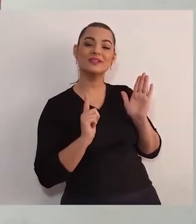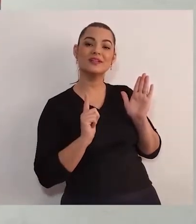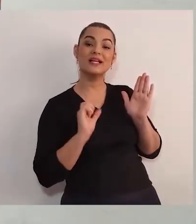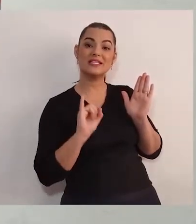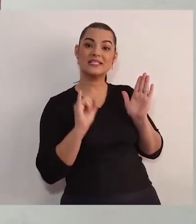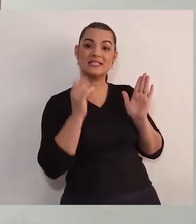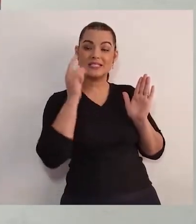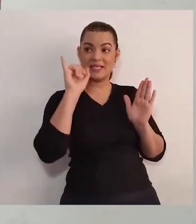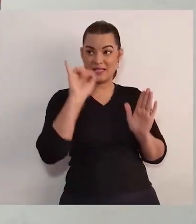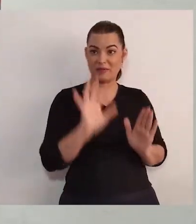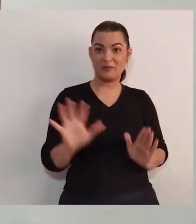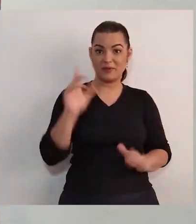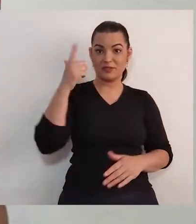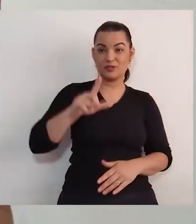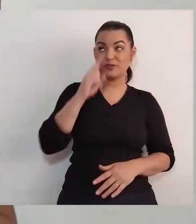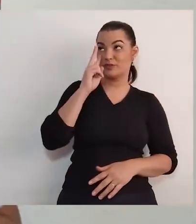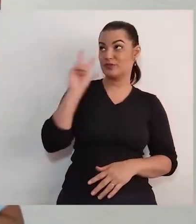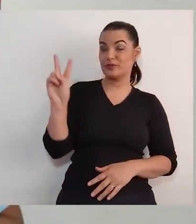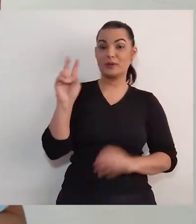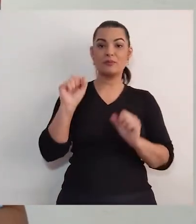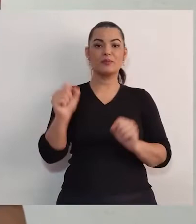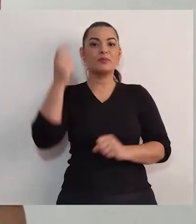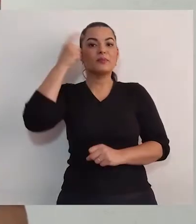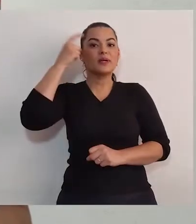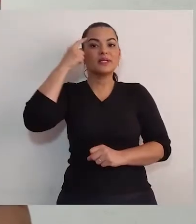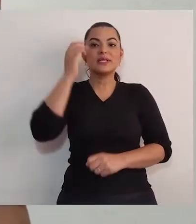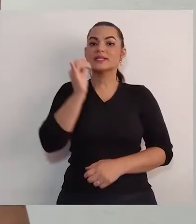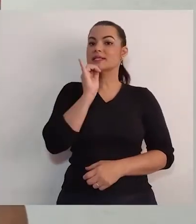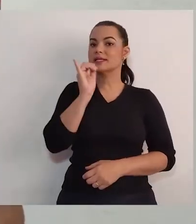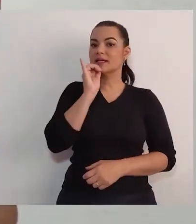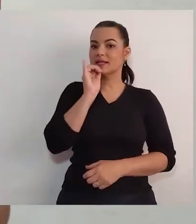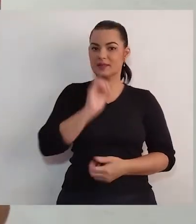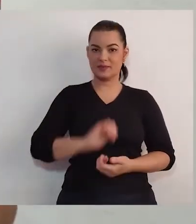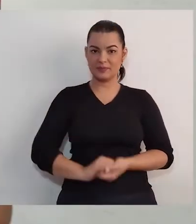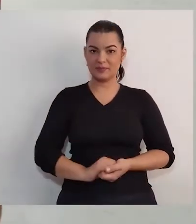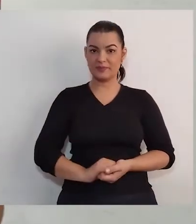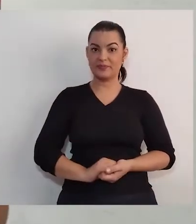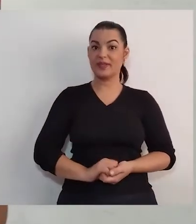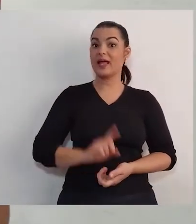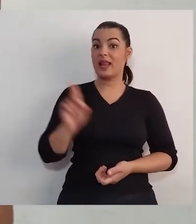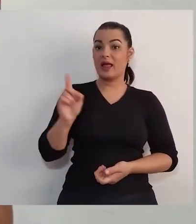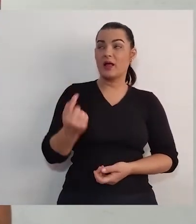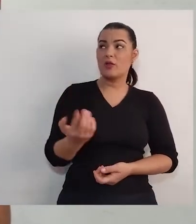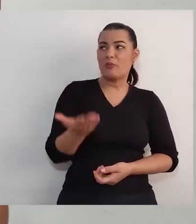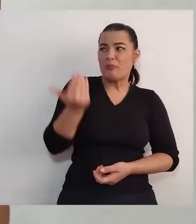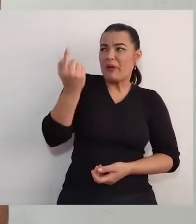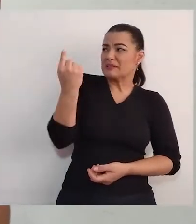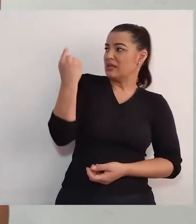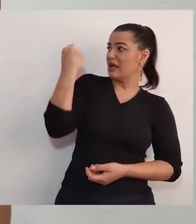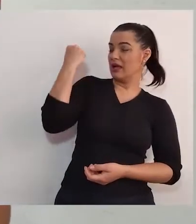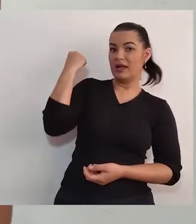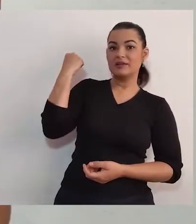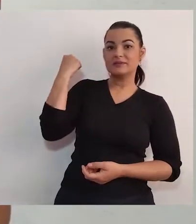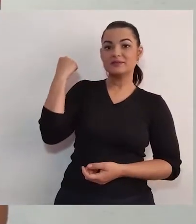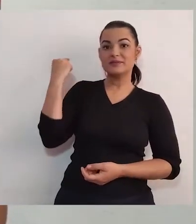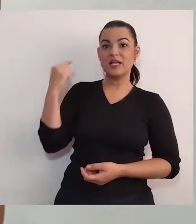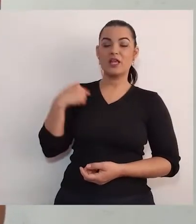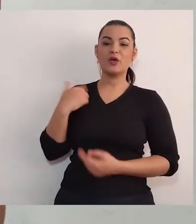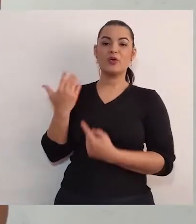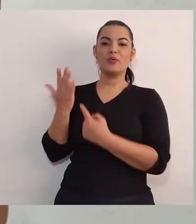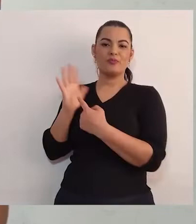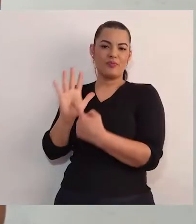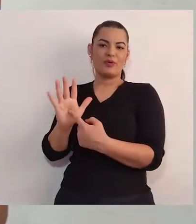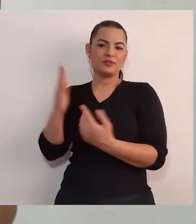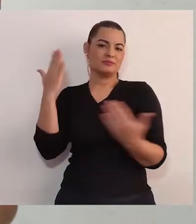imagem mais uma vez, a gente pode pensar, por exemplo, que lá nesse passado que eu trouxe aí para